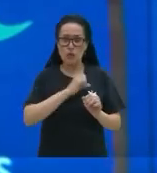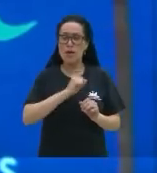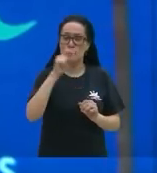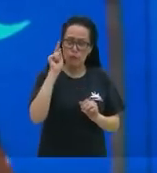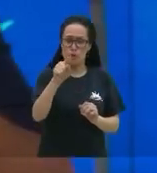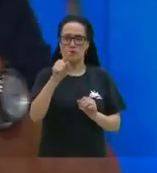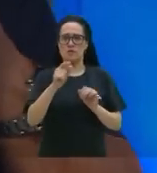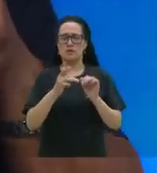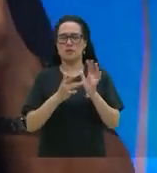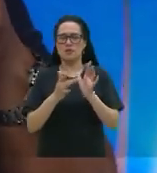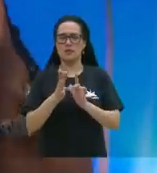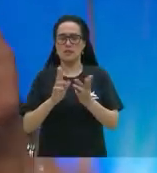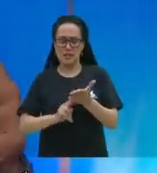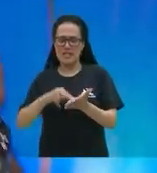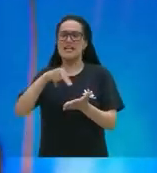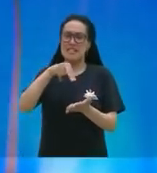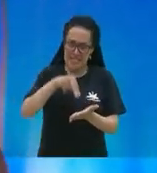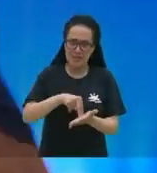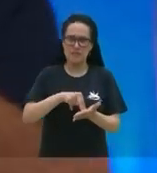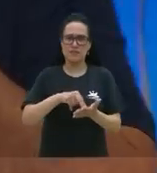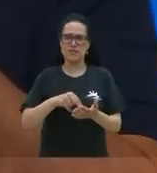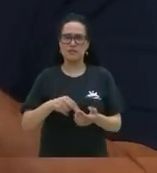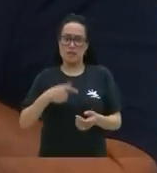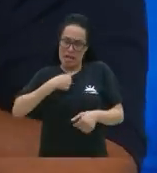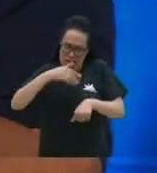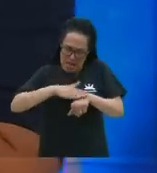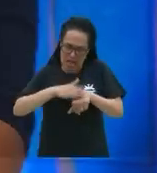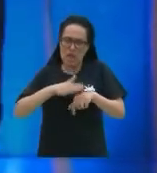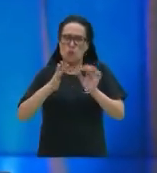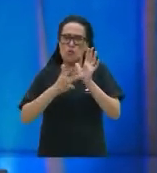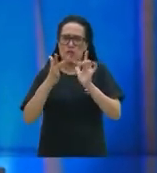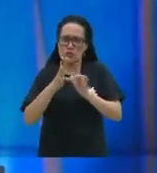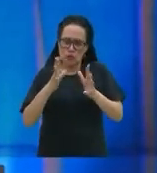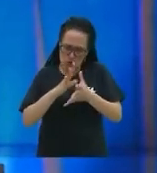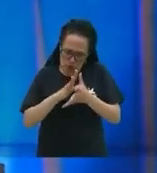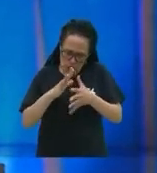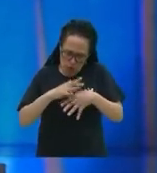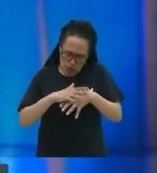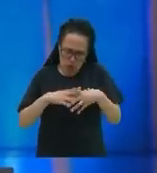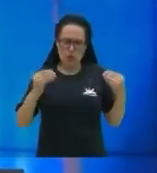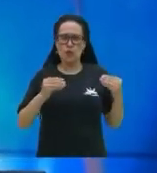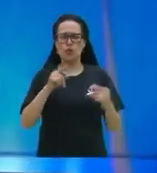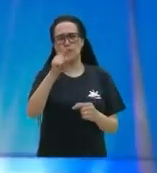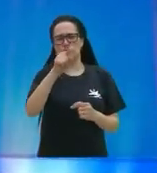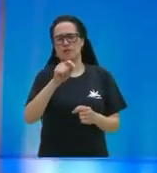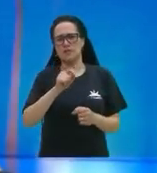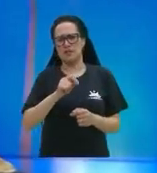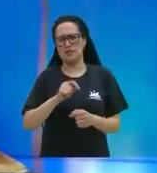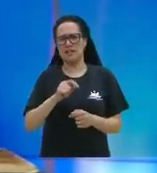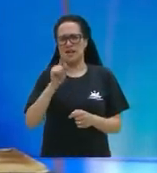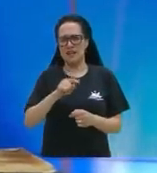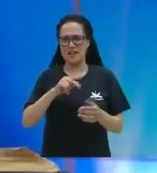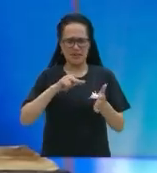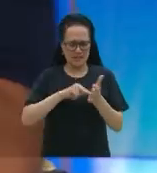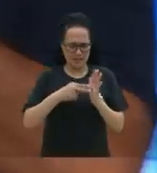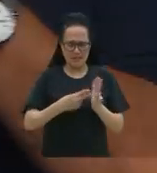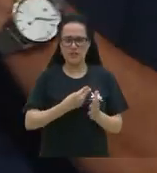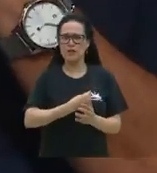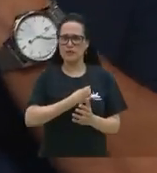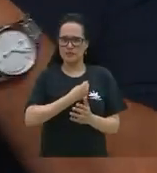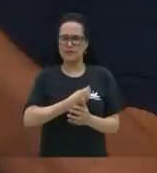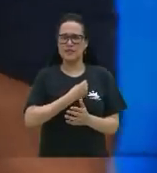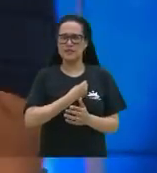levanta-te, sou eu que te curo. Foi Ele que deu aquele sentido de vida